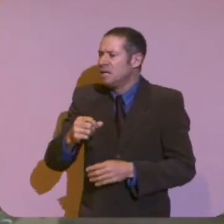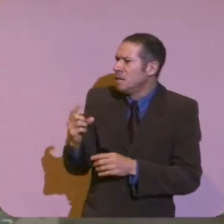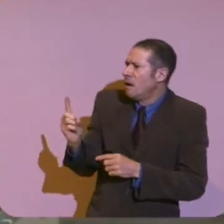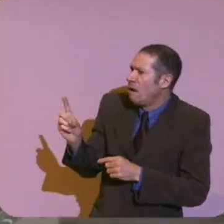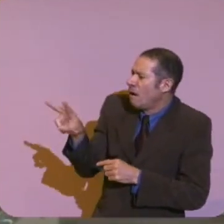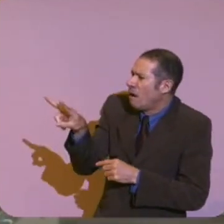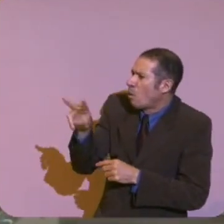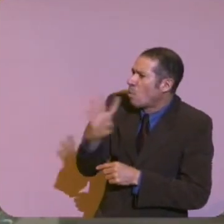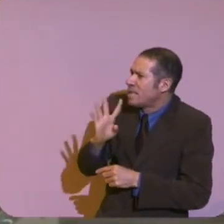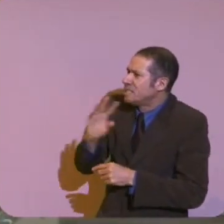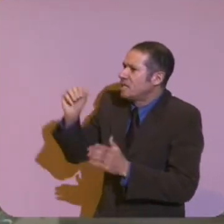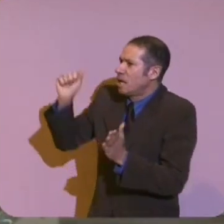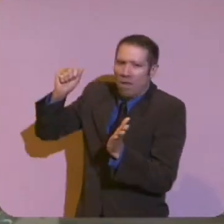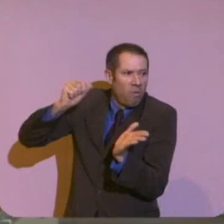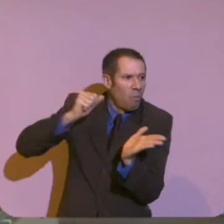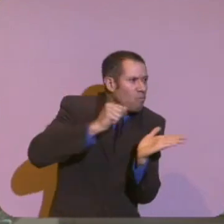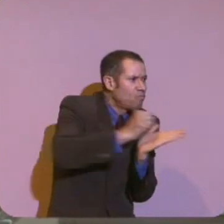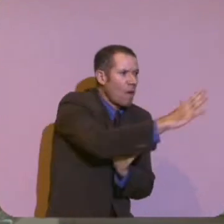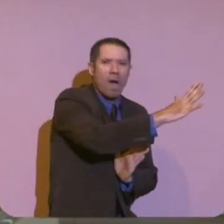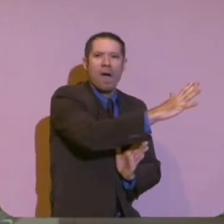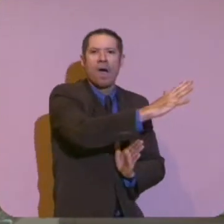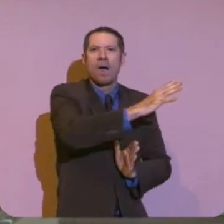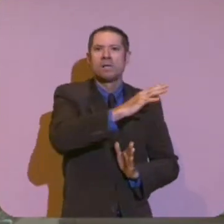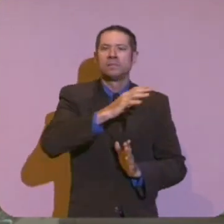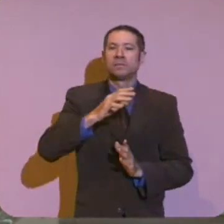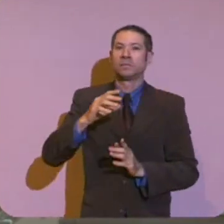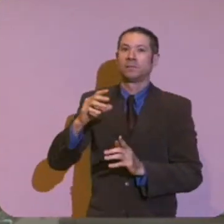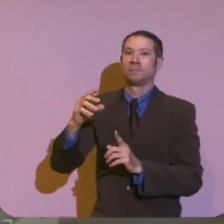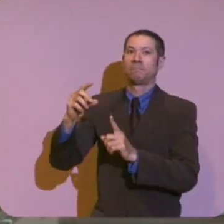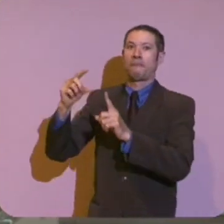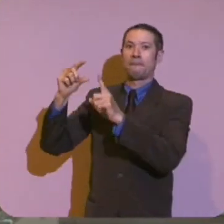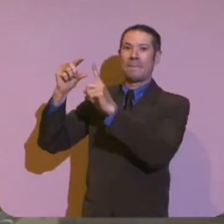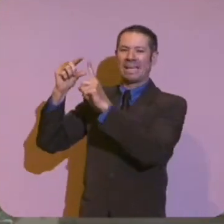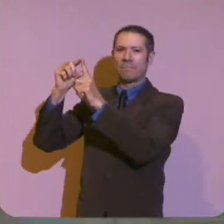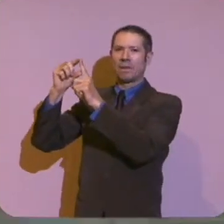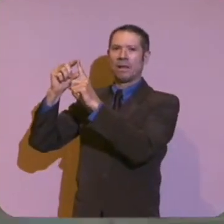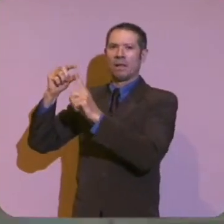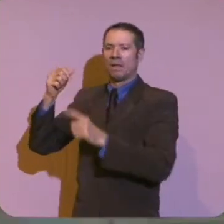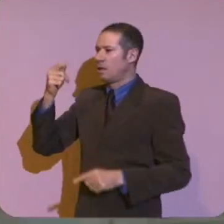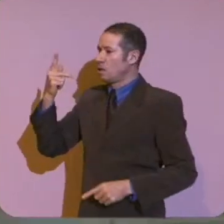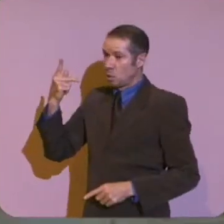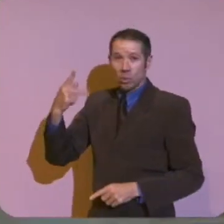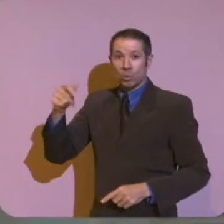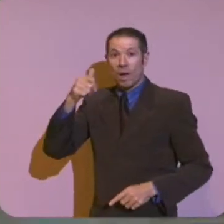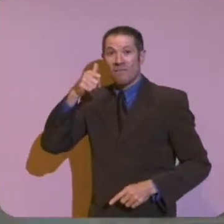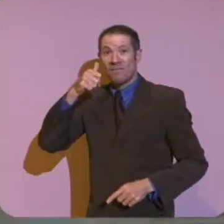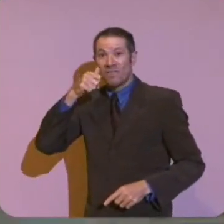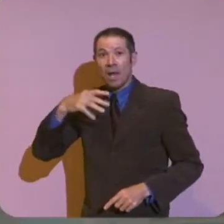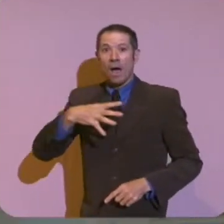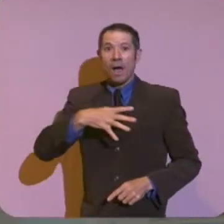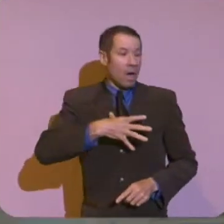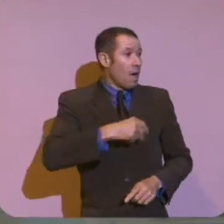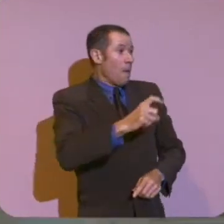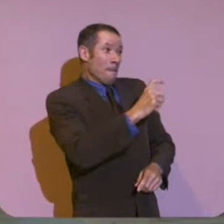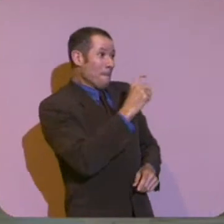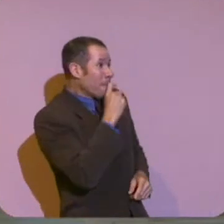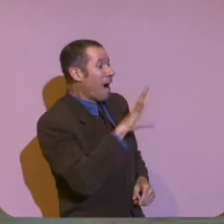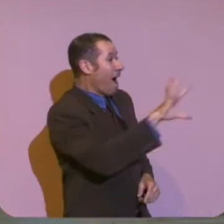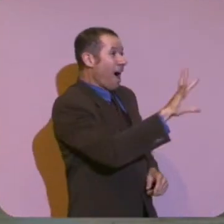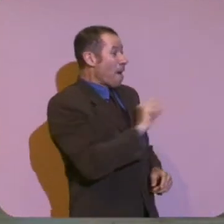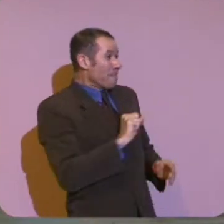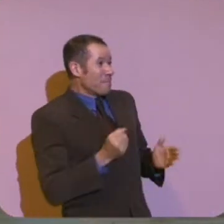que o conheciam. E são as palavras da sua filha que tocam o coração: pai, nós amamos